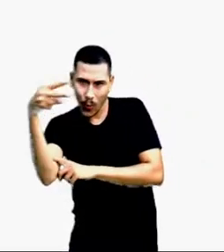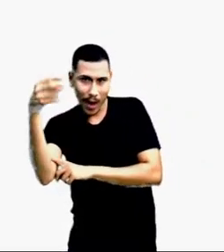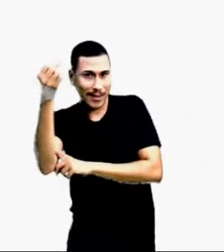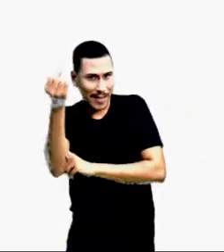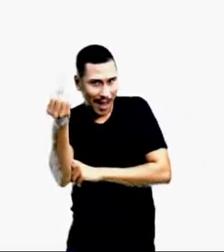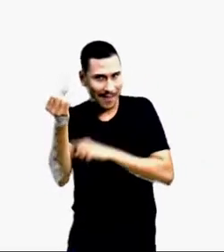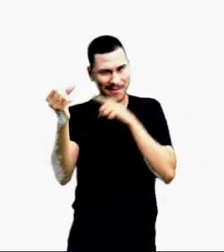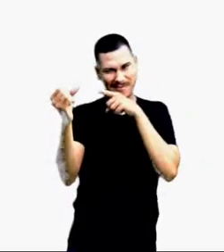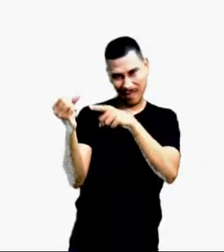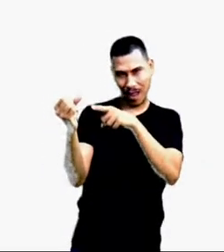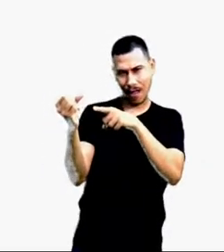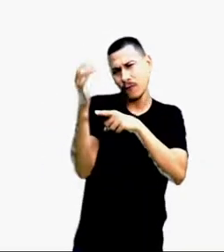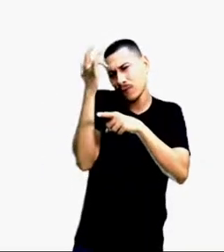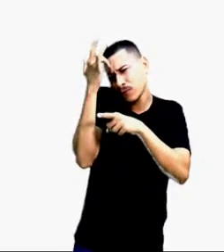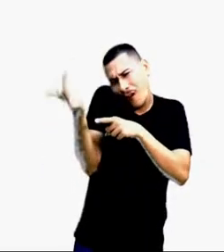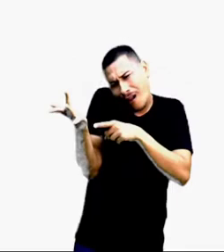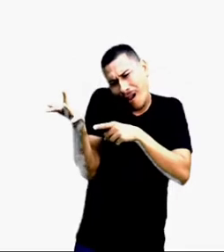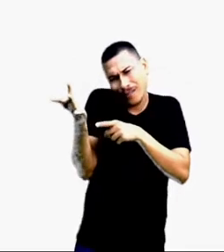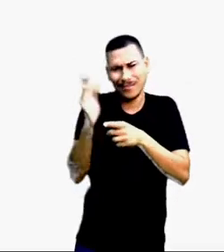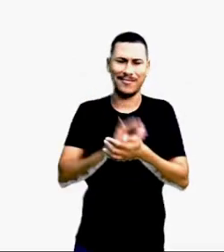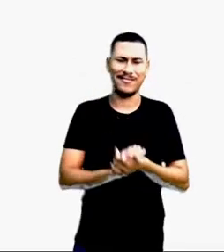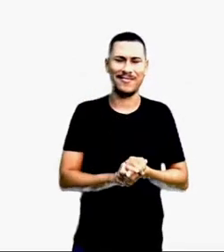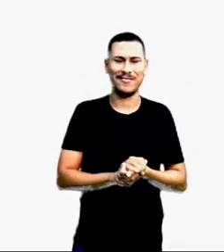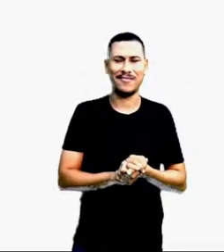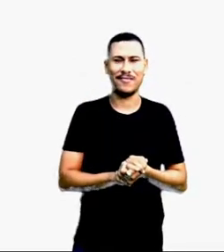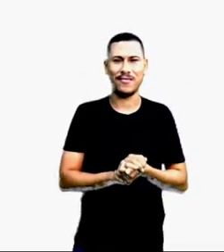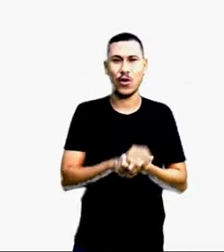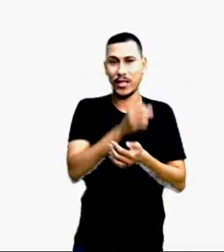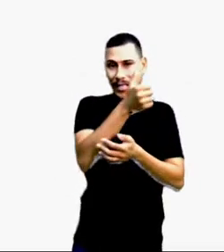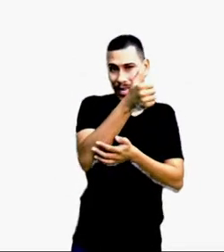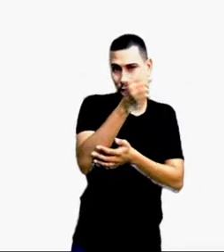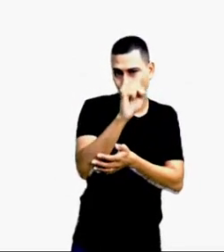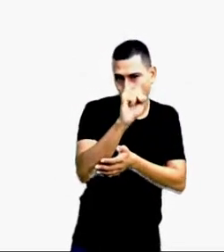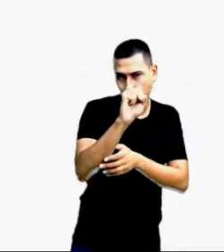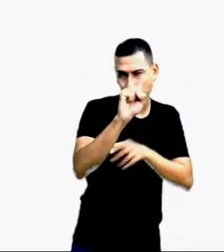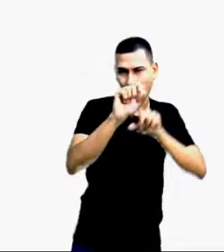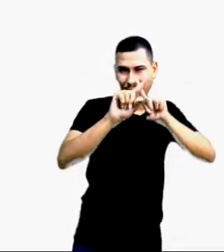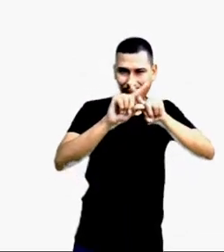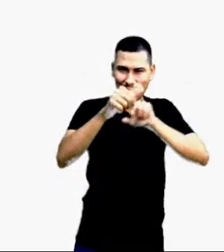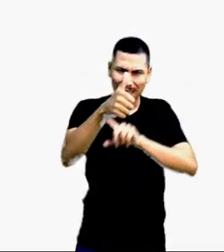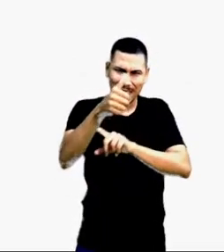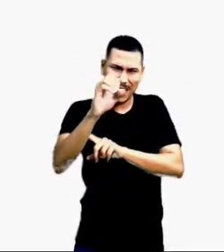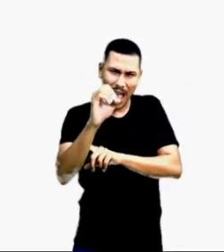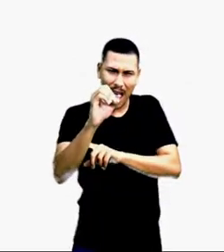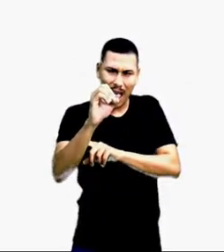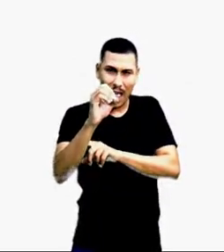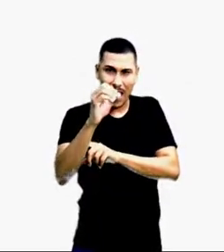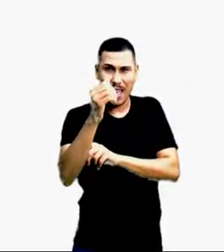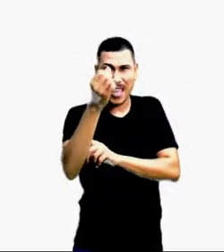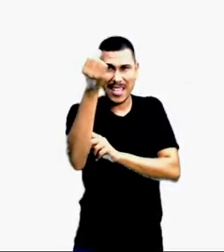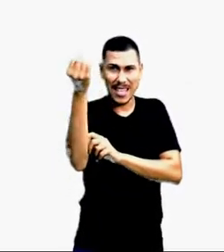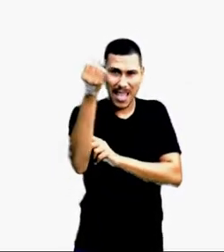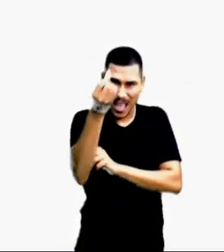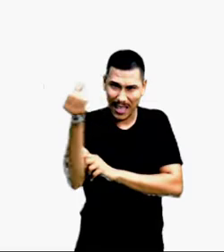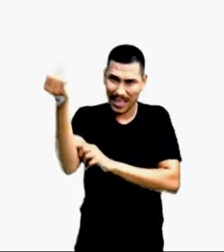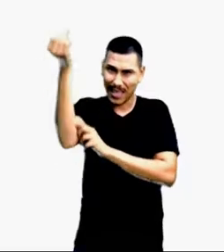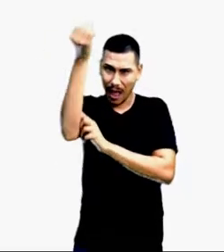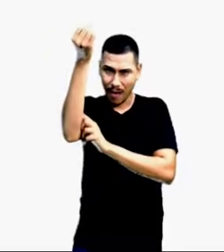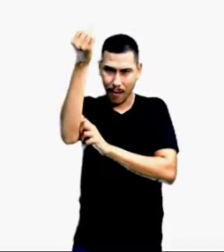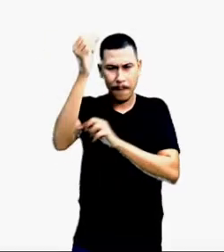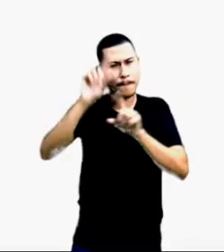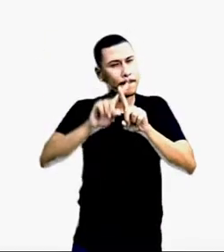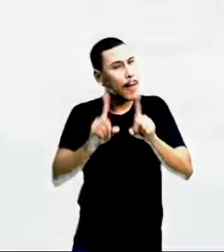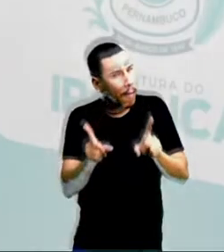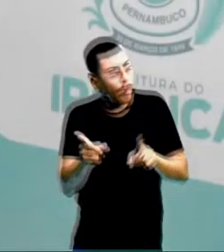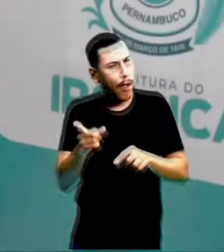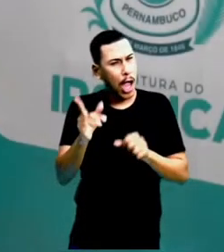6. Tá vendo? Nada difícil. Então, ficaria 18 vezes 10 elevado à 6ª potência. Mas tem um detalhe